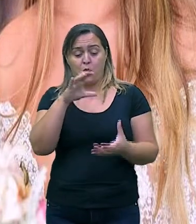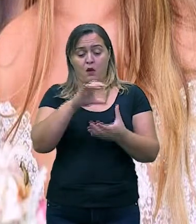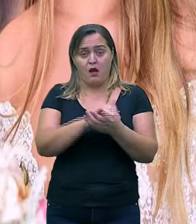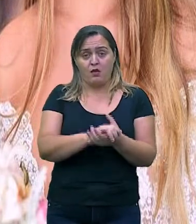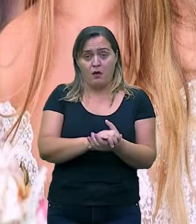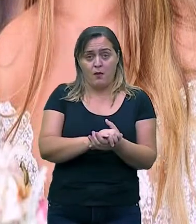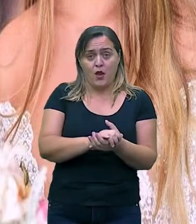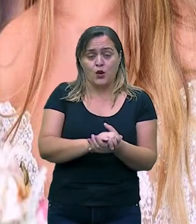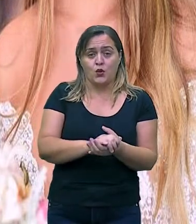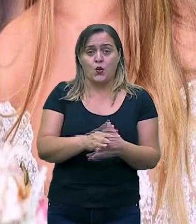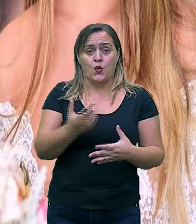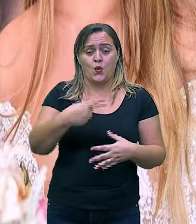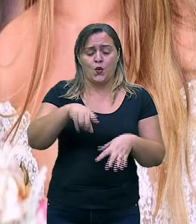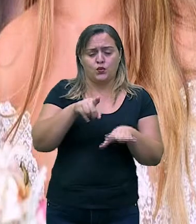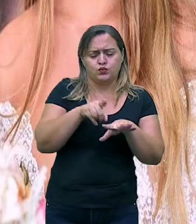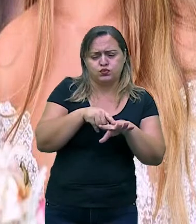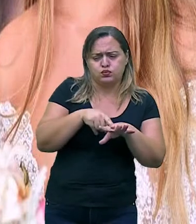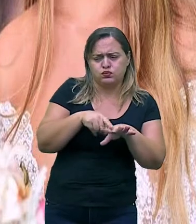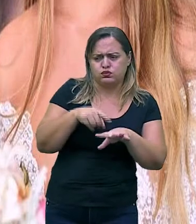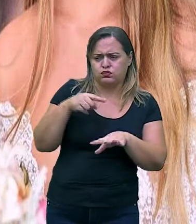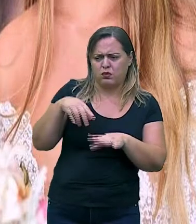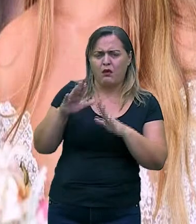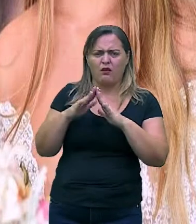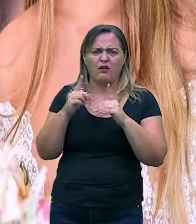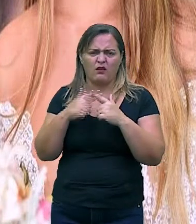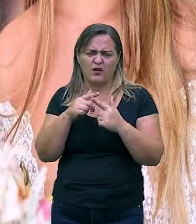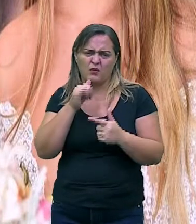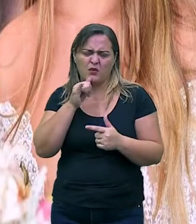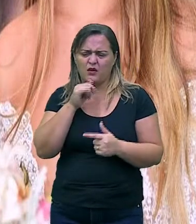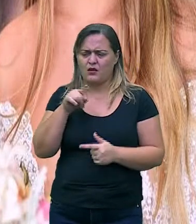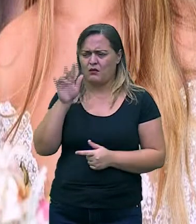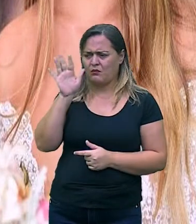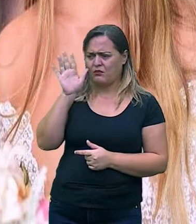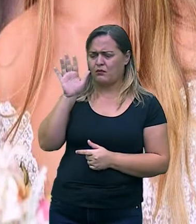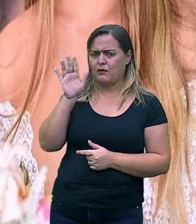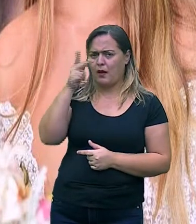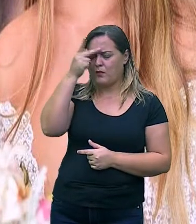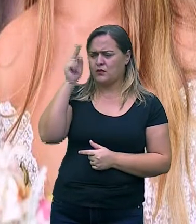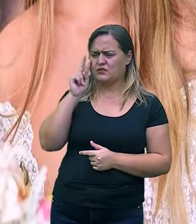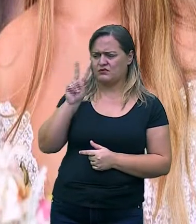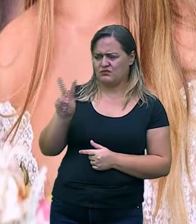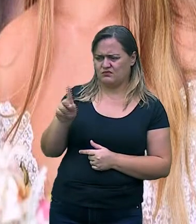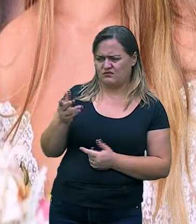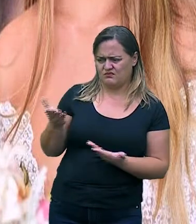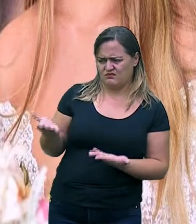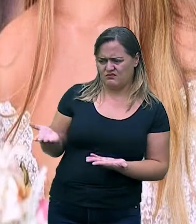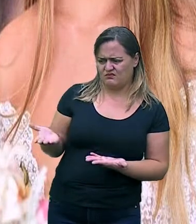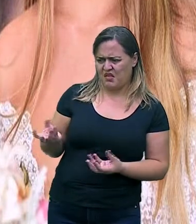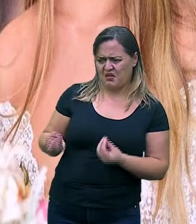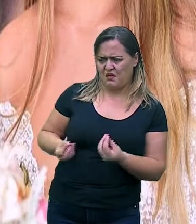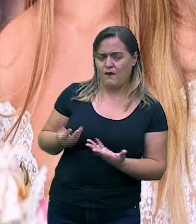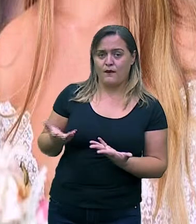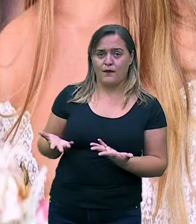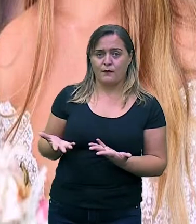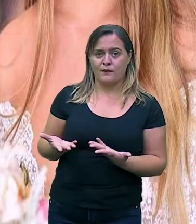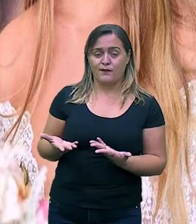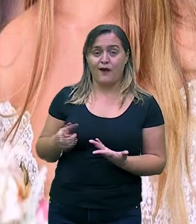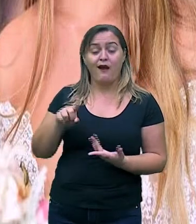pré-estabelecido, o que ela quis dizer? A arte também, ela faz isso, ela te faz refletir, ela te faz pensar, ou ela deve te fazer